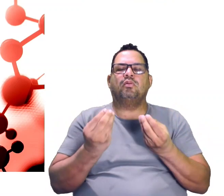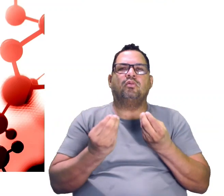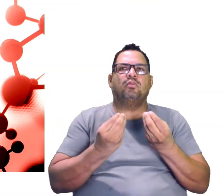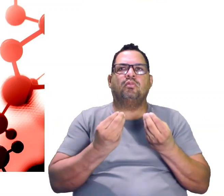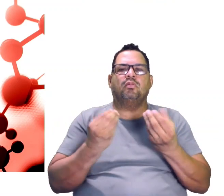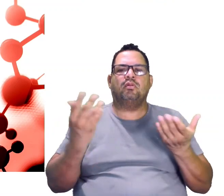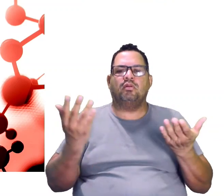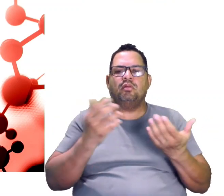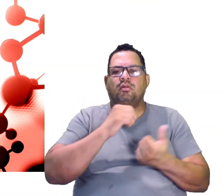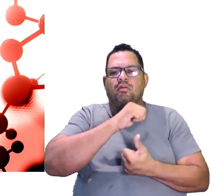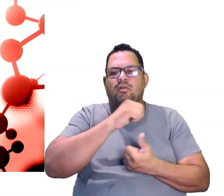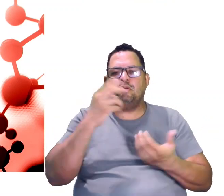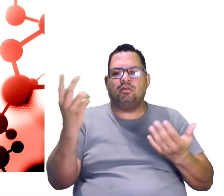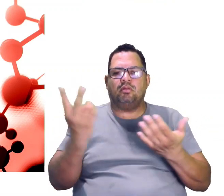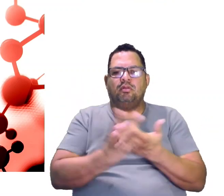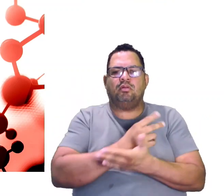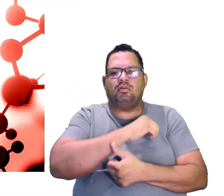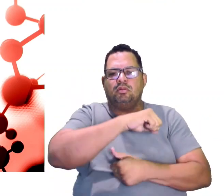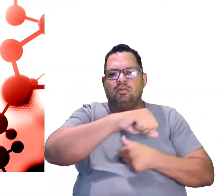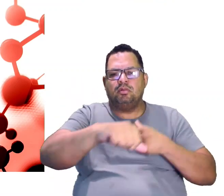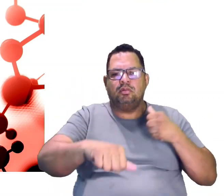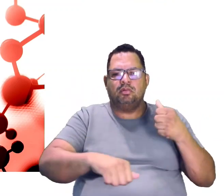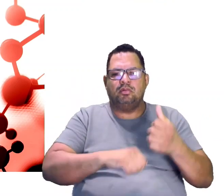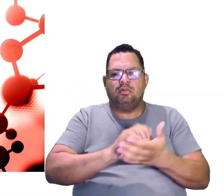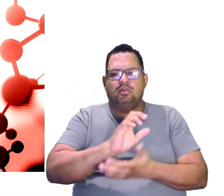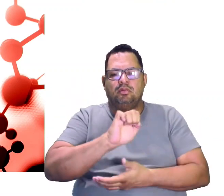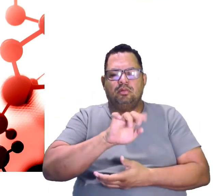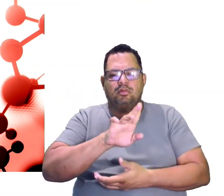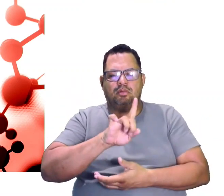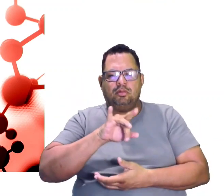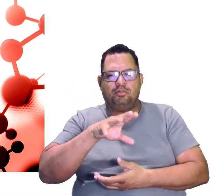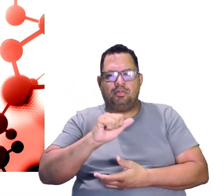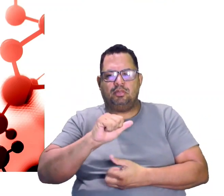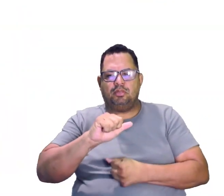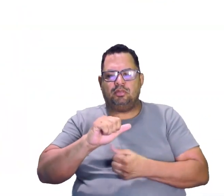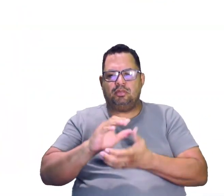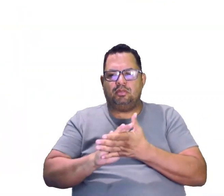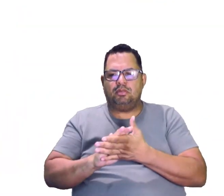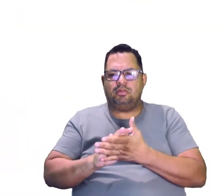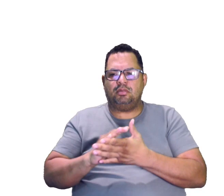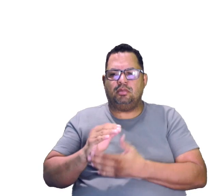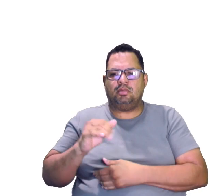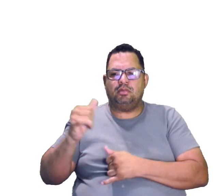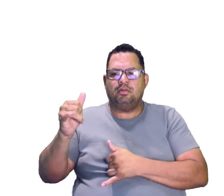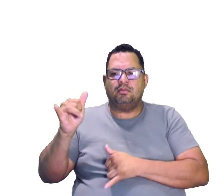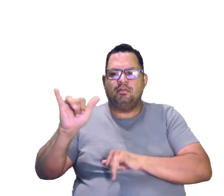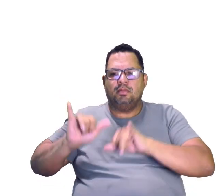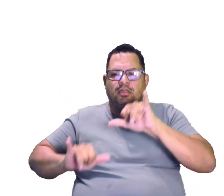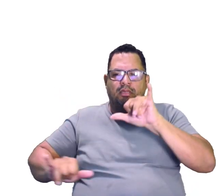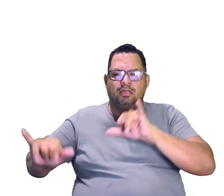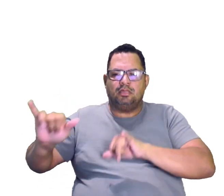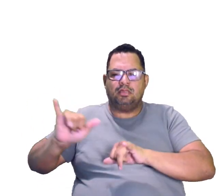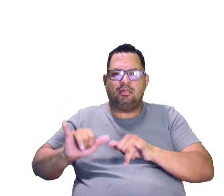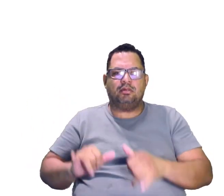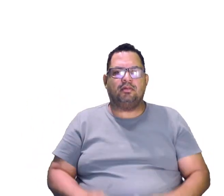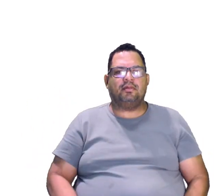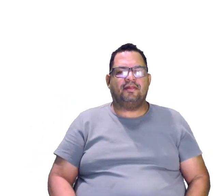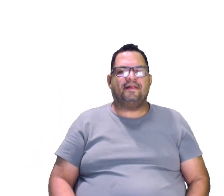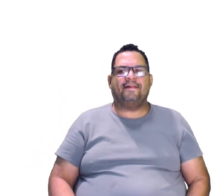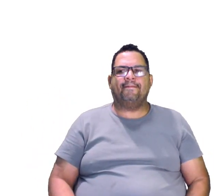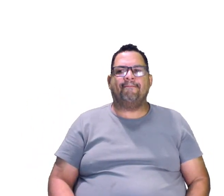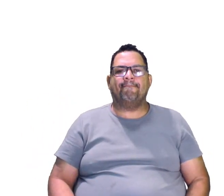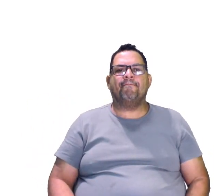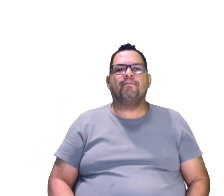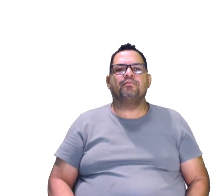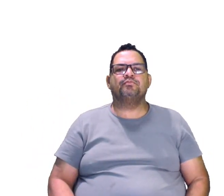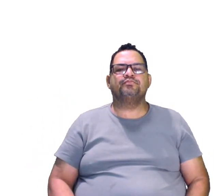essa transição da alquimia à química. Perfeitamente. E aí agora vem,